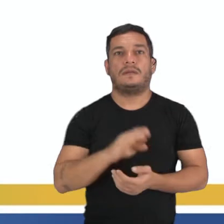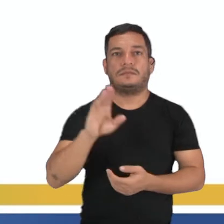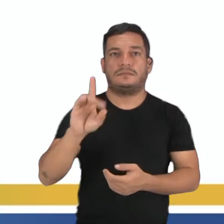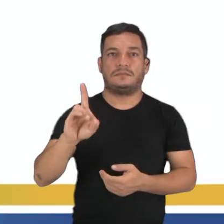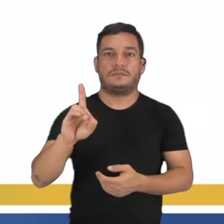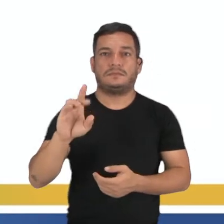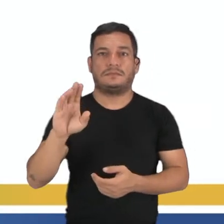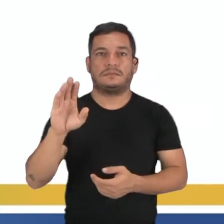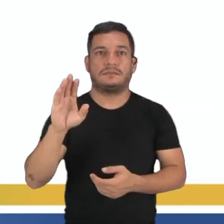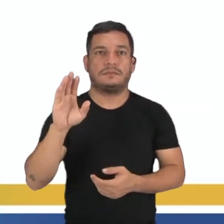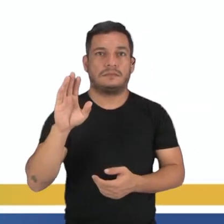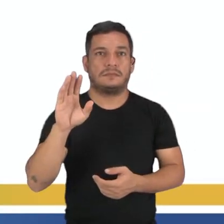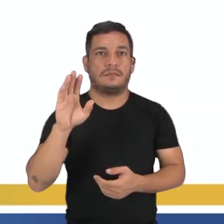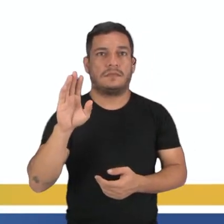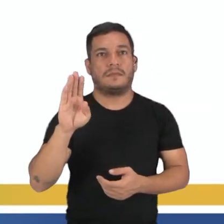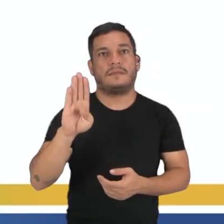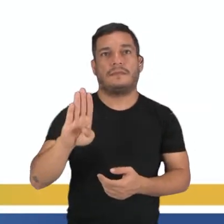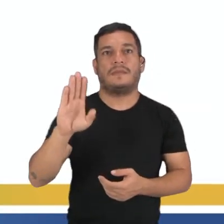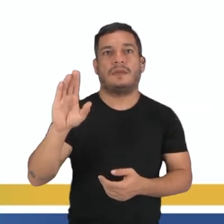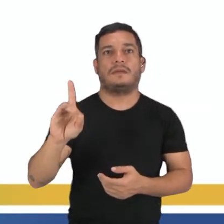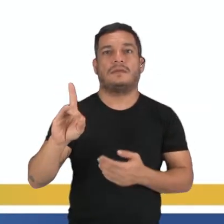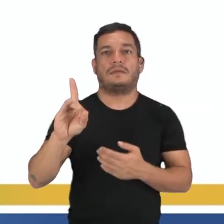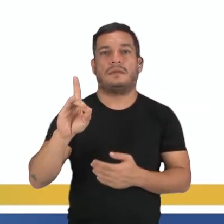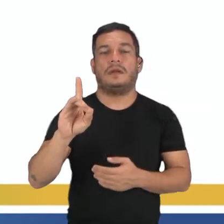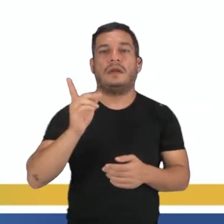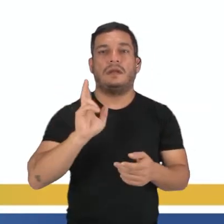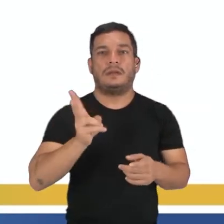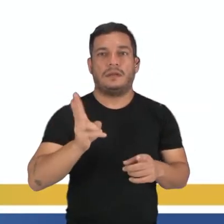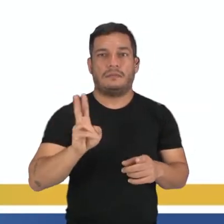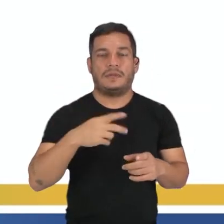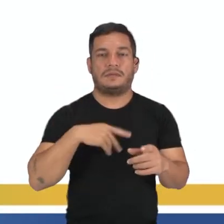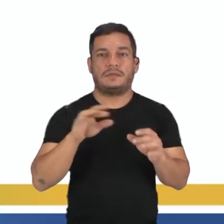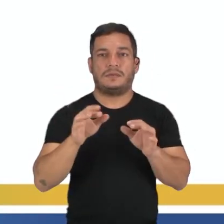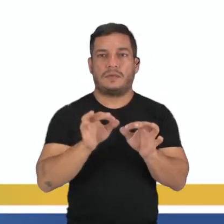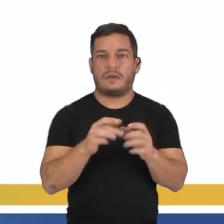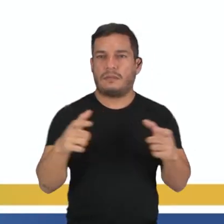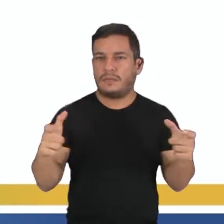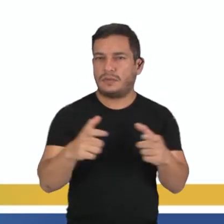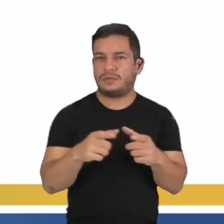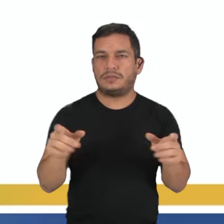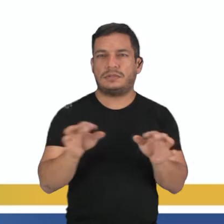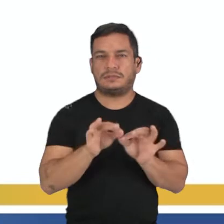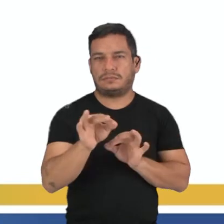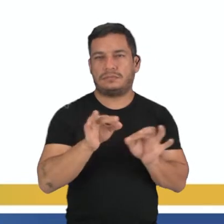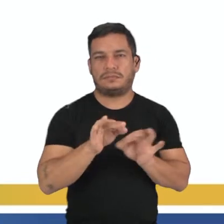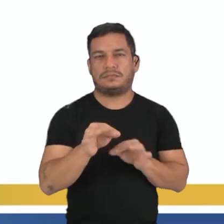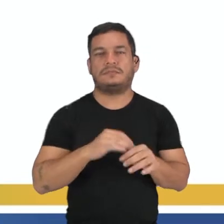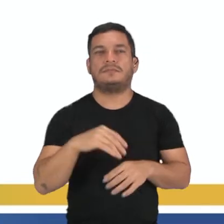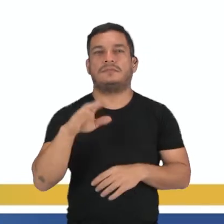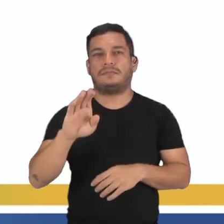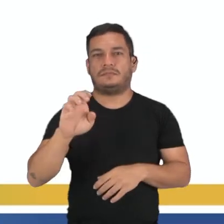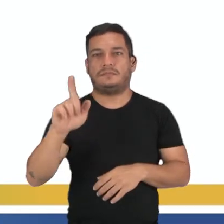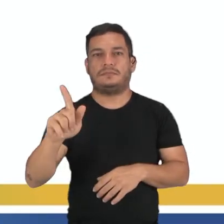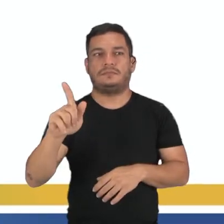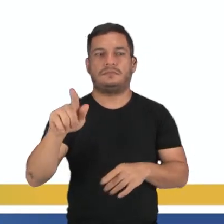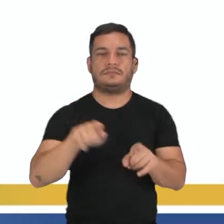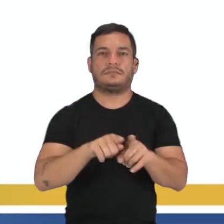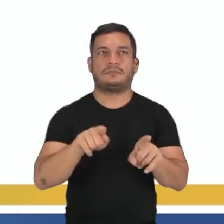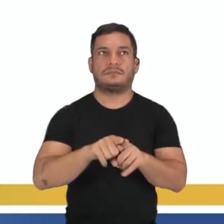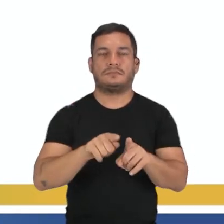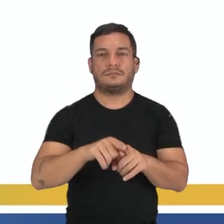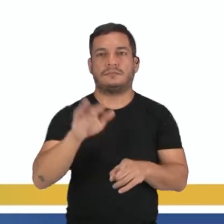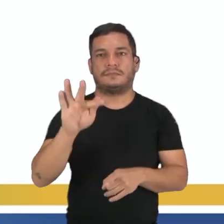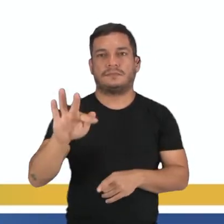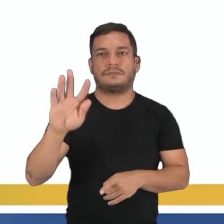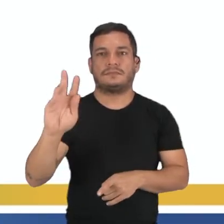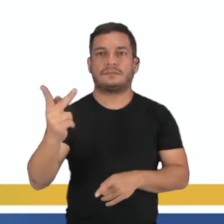ângulo D, né, também são opostos pelo vértice, eles têm mesma abertura, né, mesma medida. Os ângulos E e G, assim como os ângulos